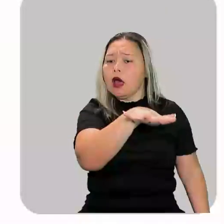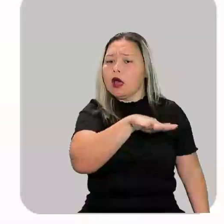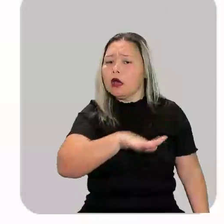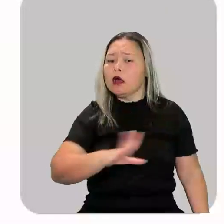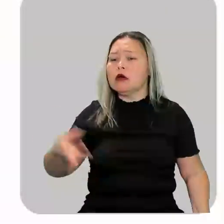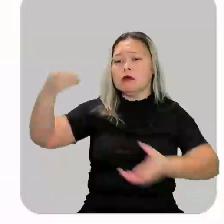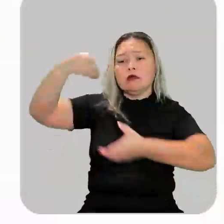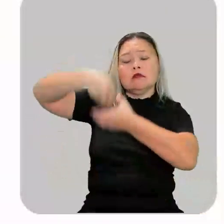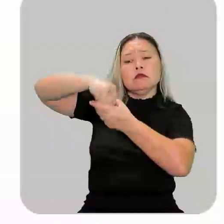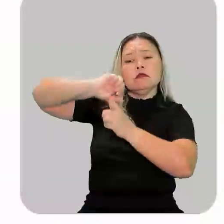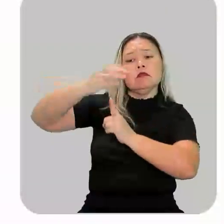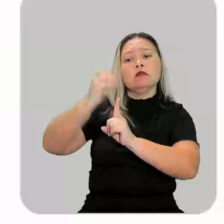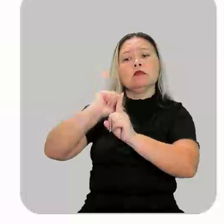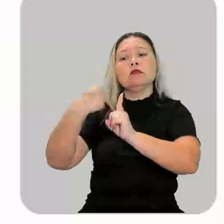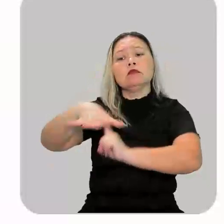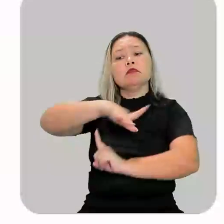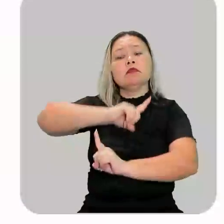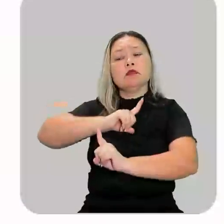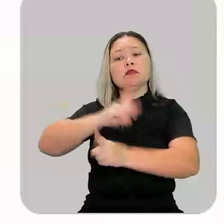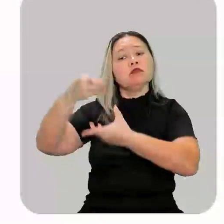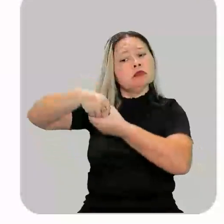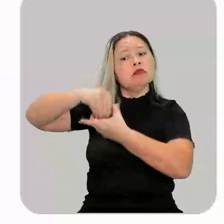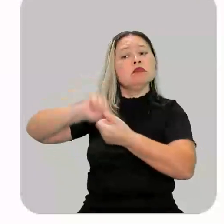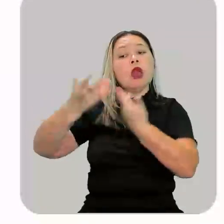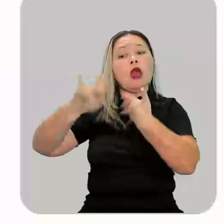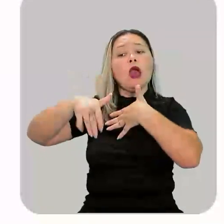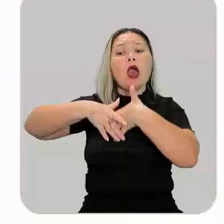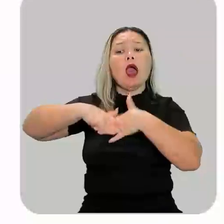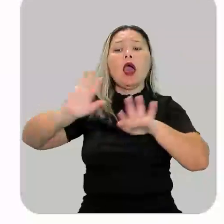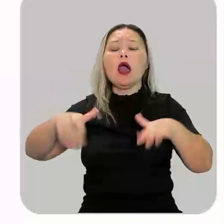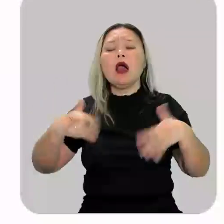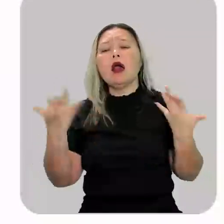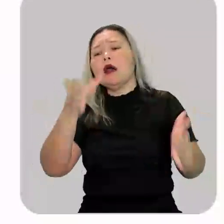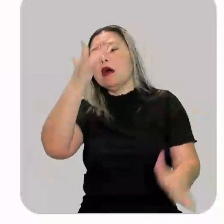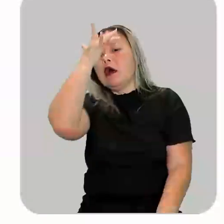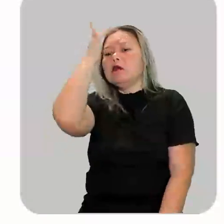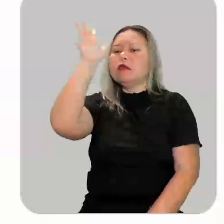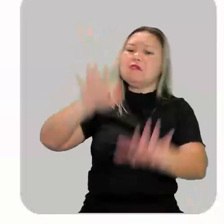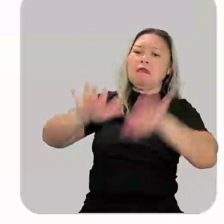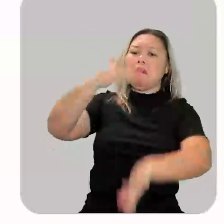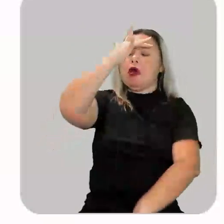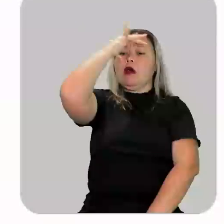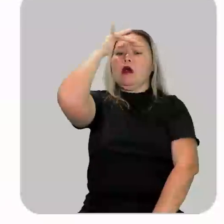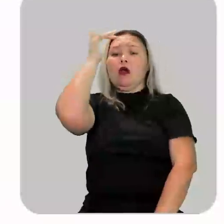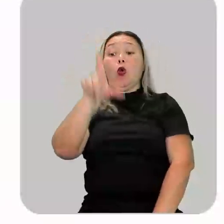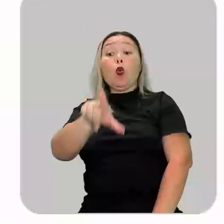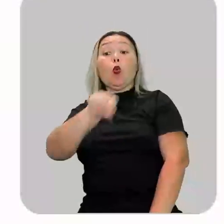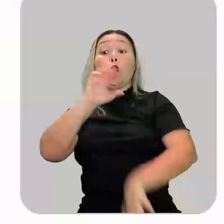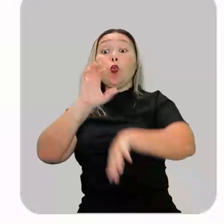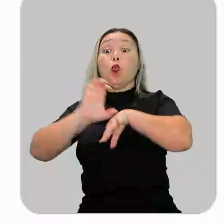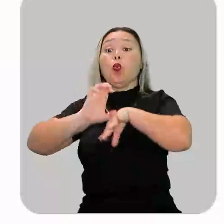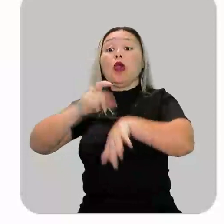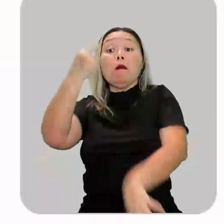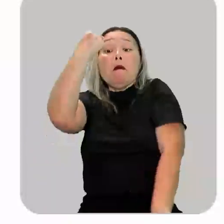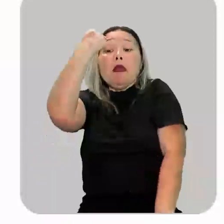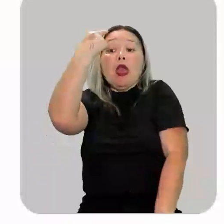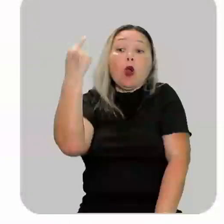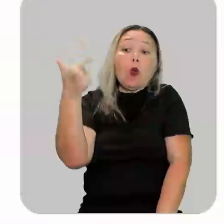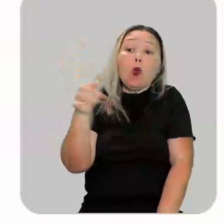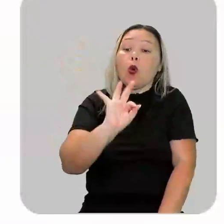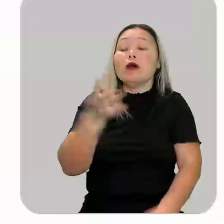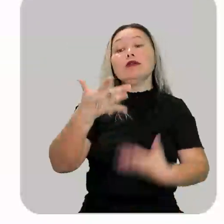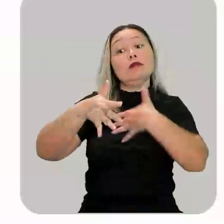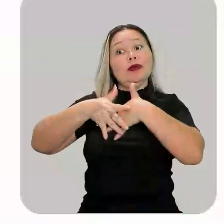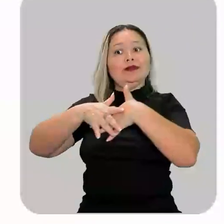sociais também envolve a matemática. Muitas das vezes as pessoas passam a optar por cursos que pensam que não